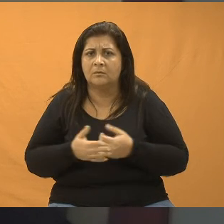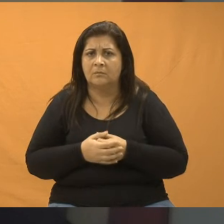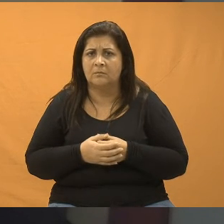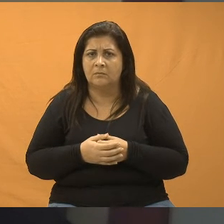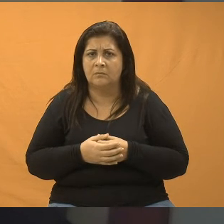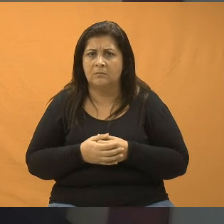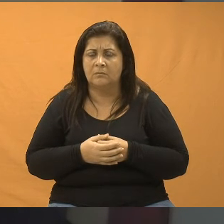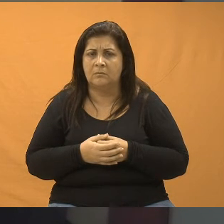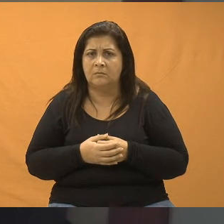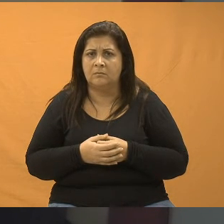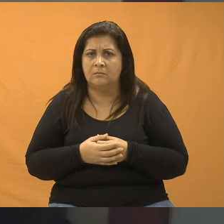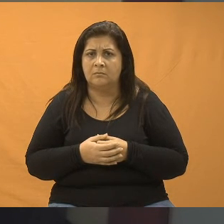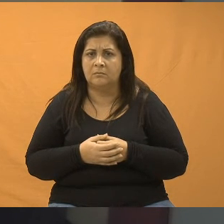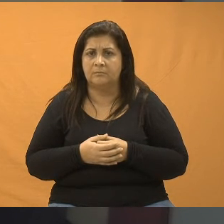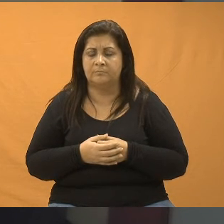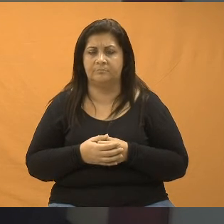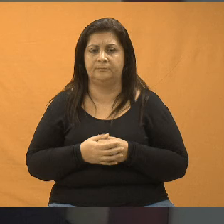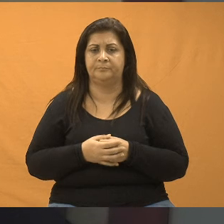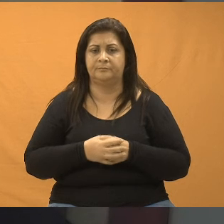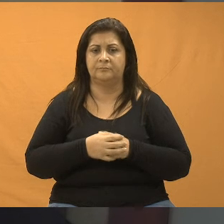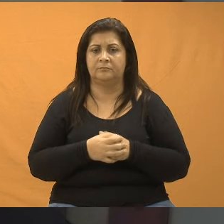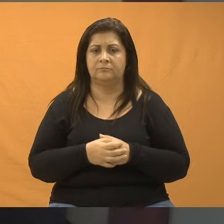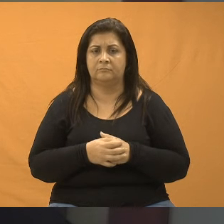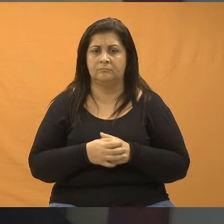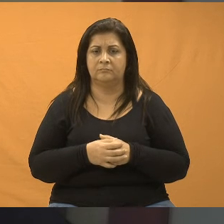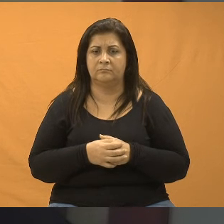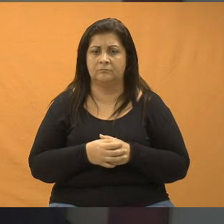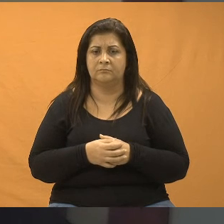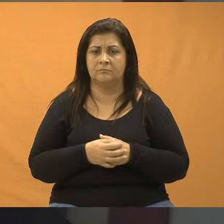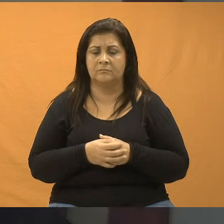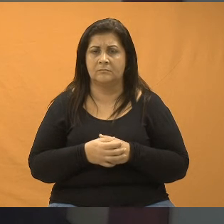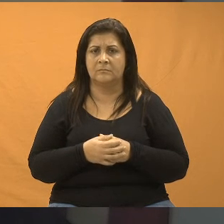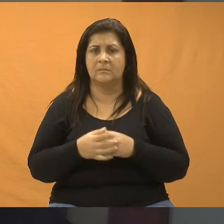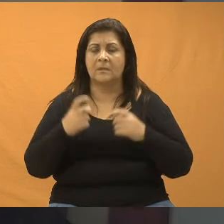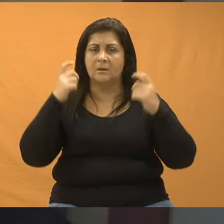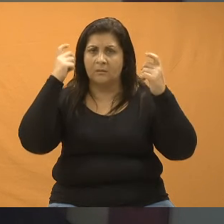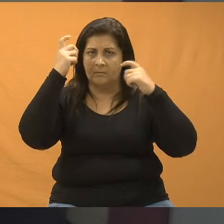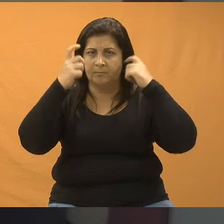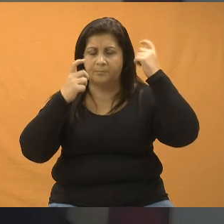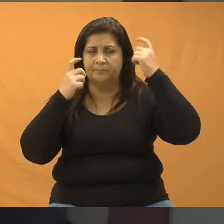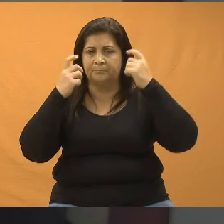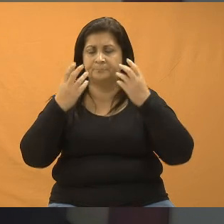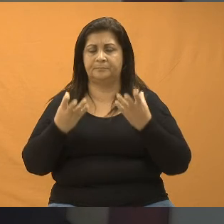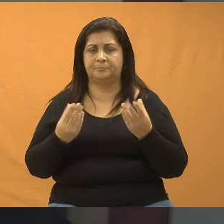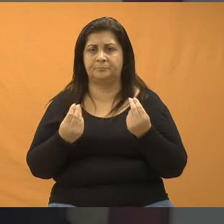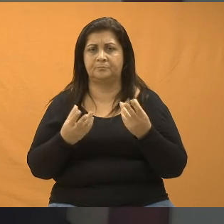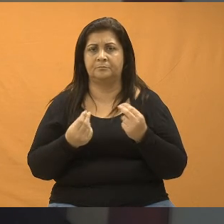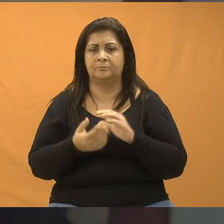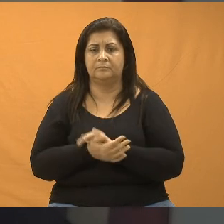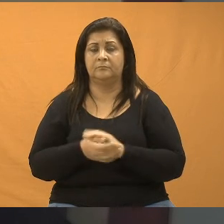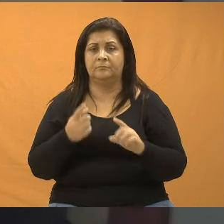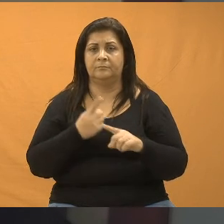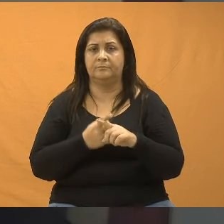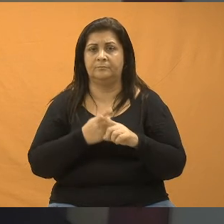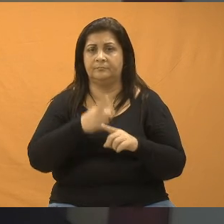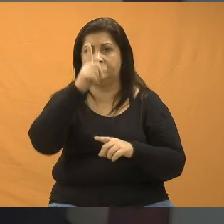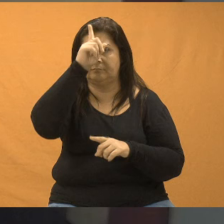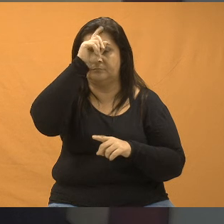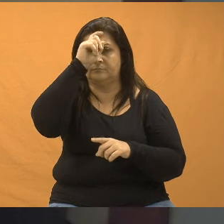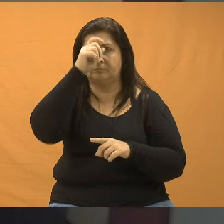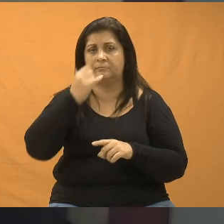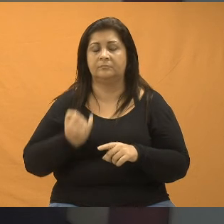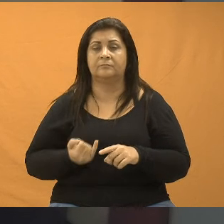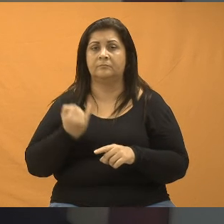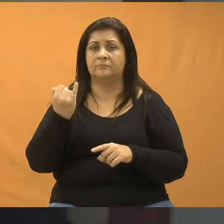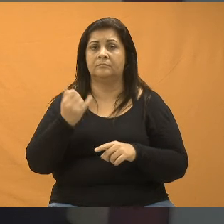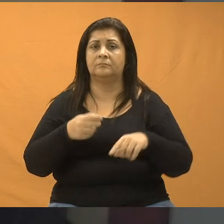nessas contas? Sabe? Então, isso me causa uma preocupação muito grande, porque a Santa Casa é importantíssima para